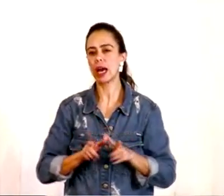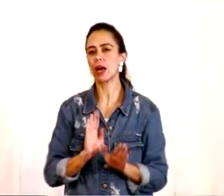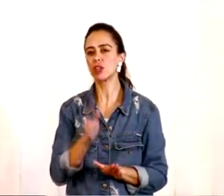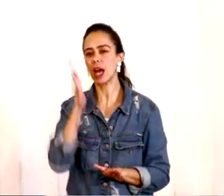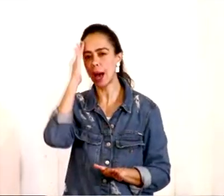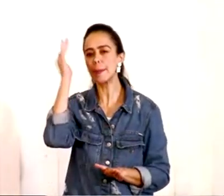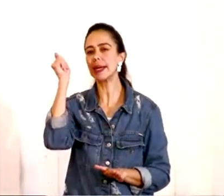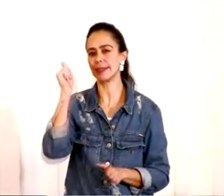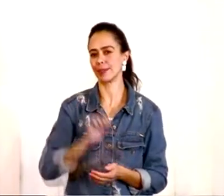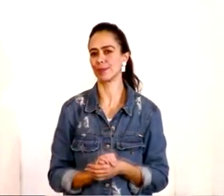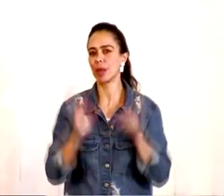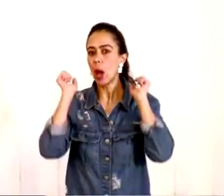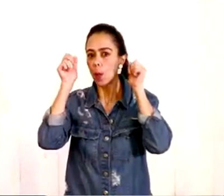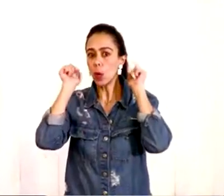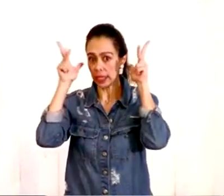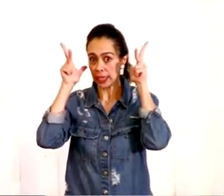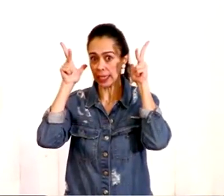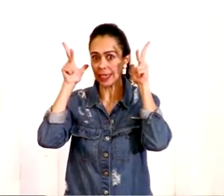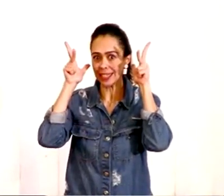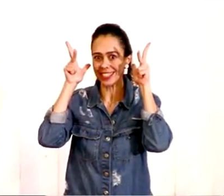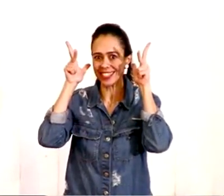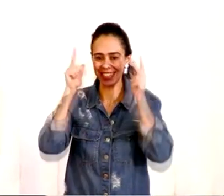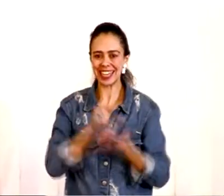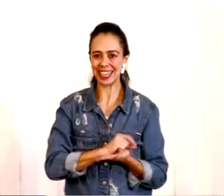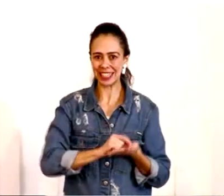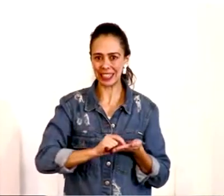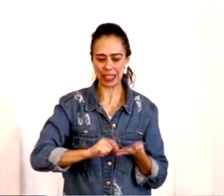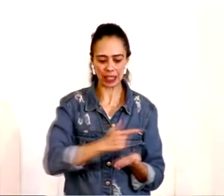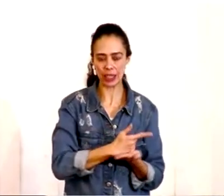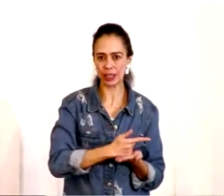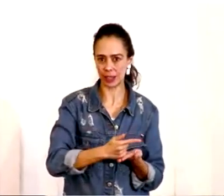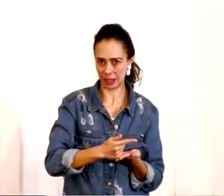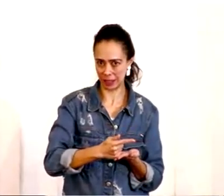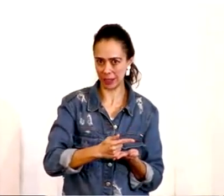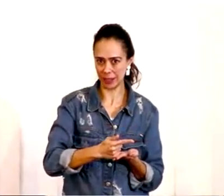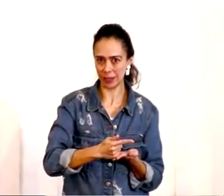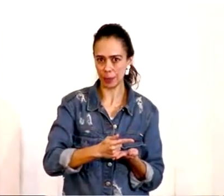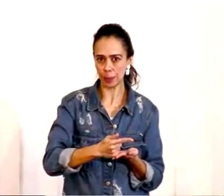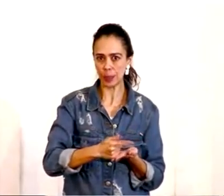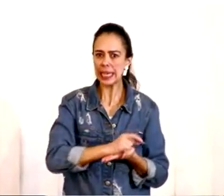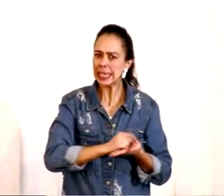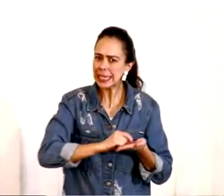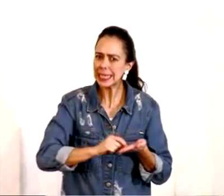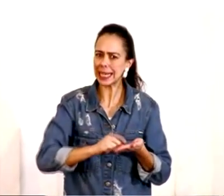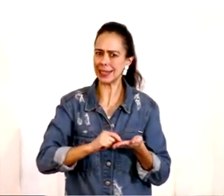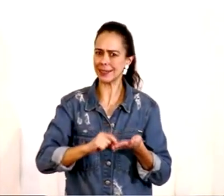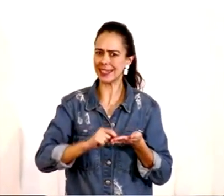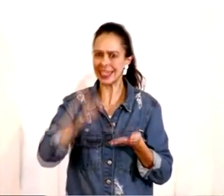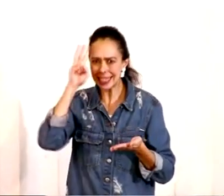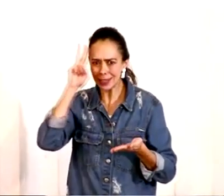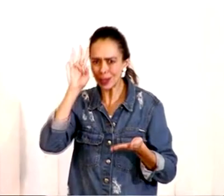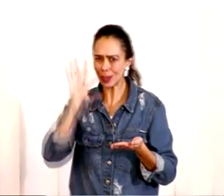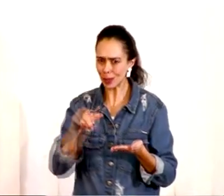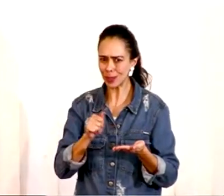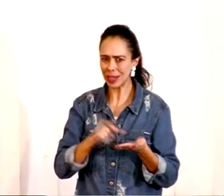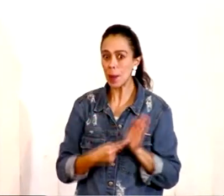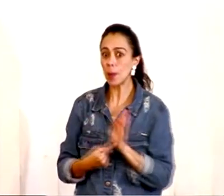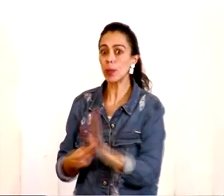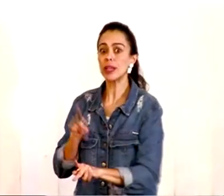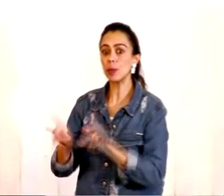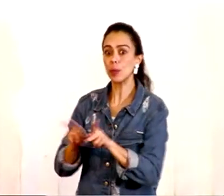possivelmente Moisés escreve Gênesis para o povo que saiu da terra do Egito. Esse povo entendia o que é isso